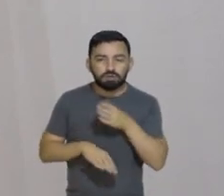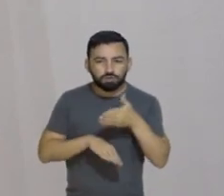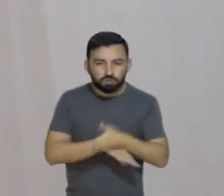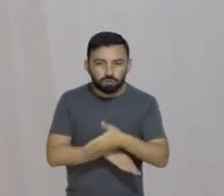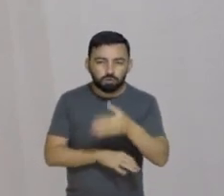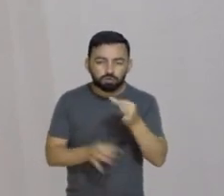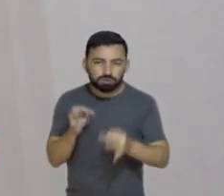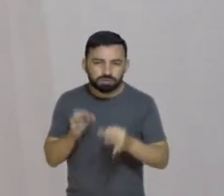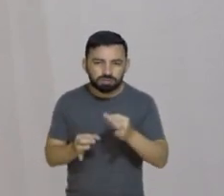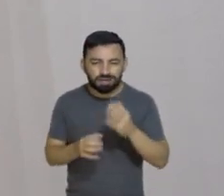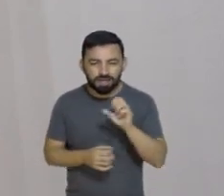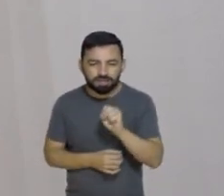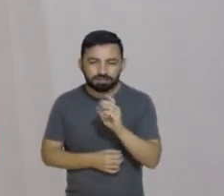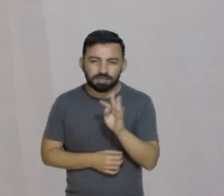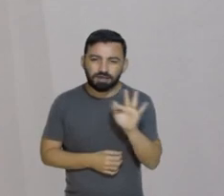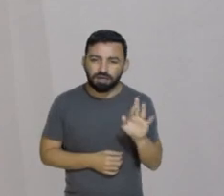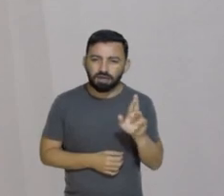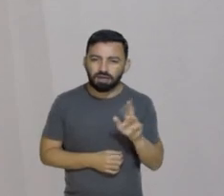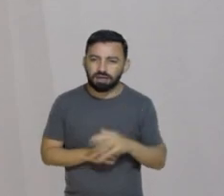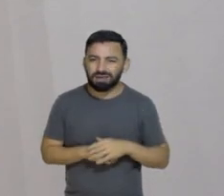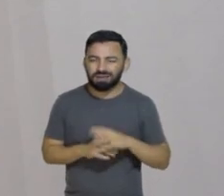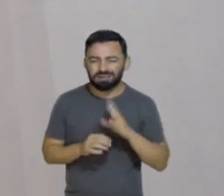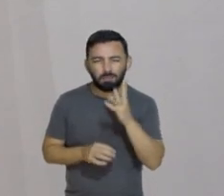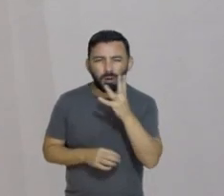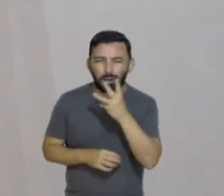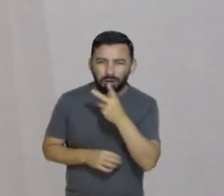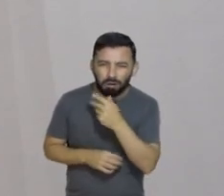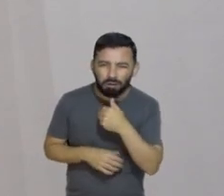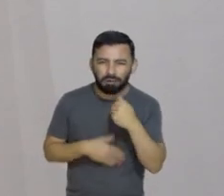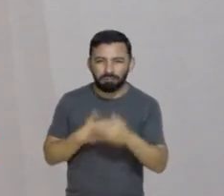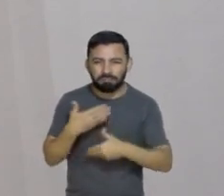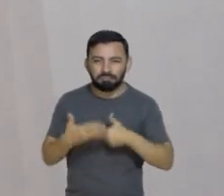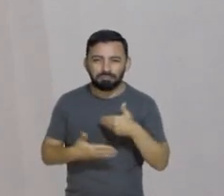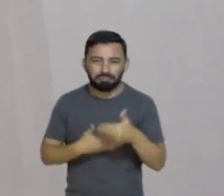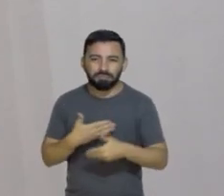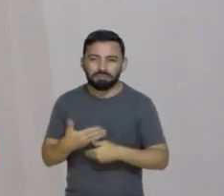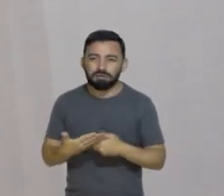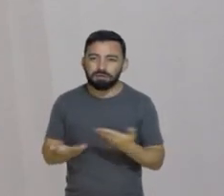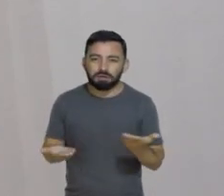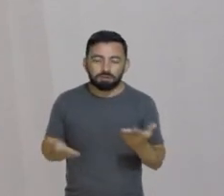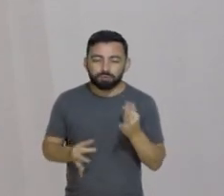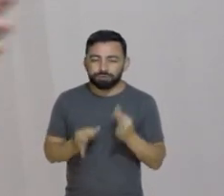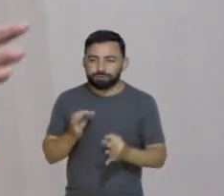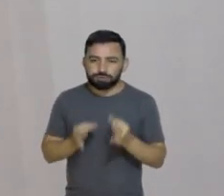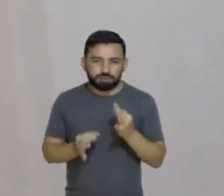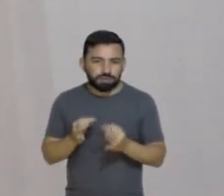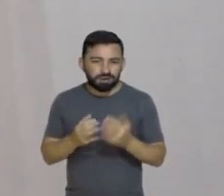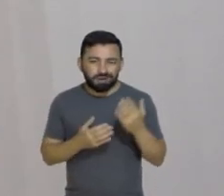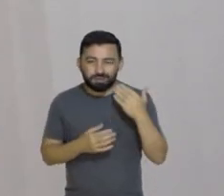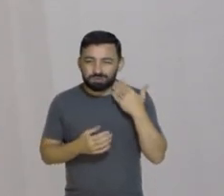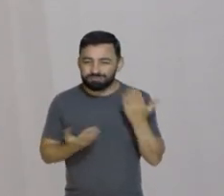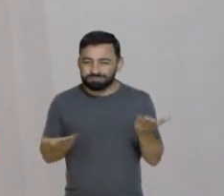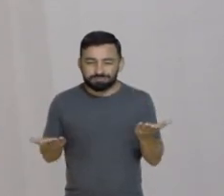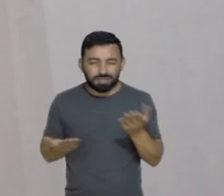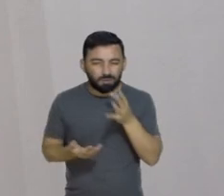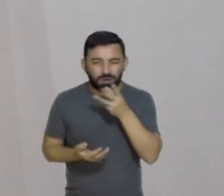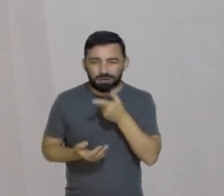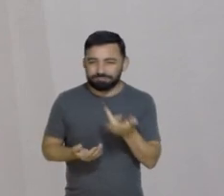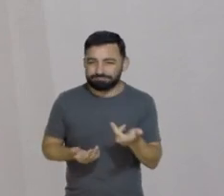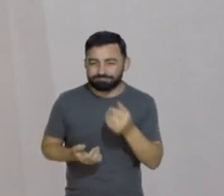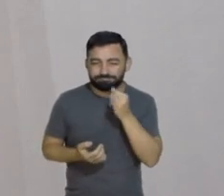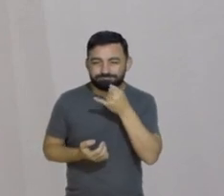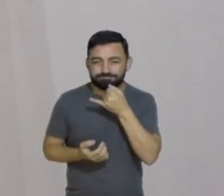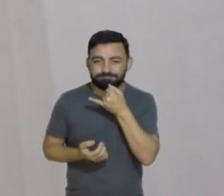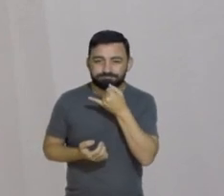no STF para decidir, mas essa morosidade, entrou no judiciário, infelizmente, é uma morosidade.